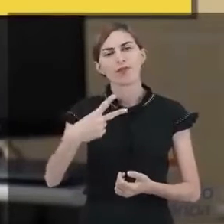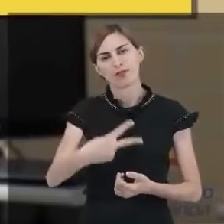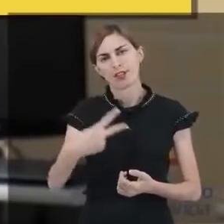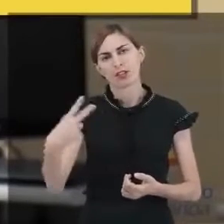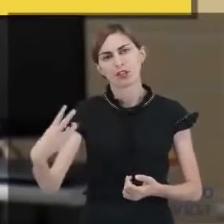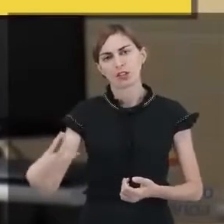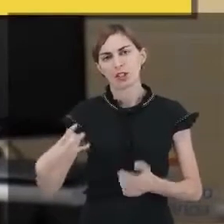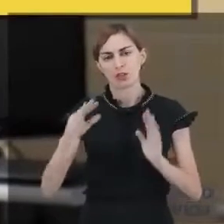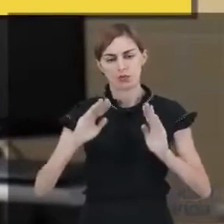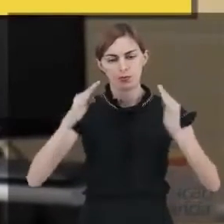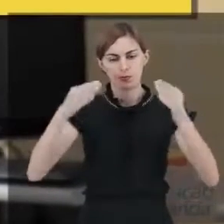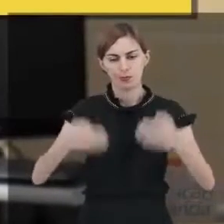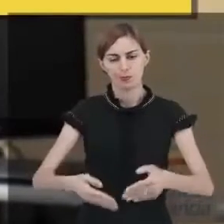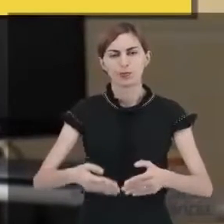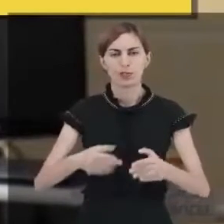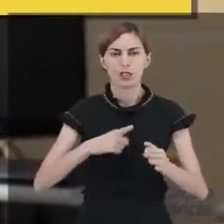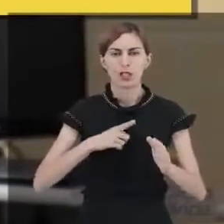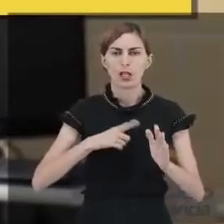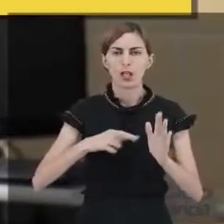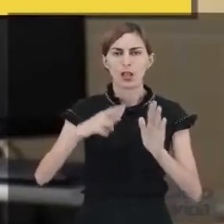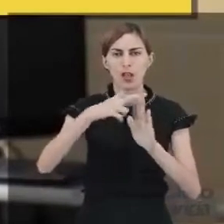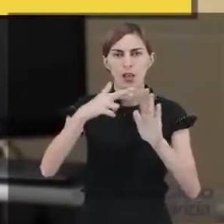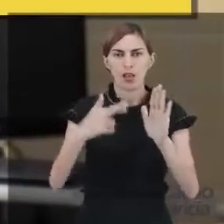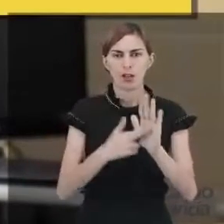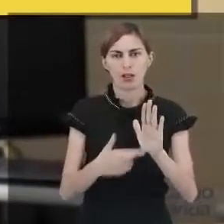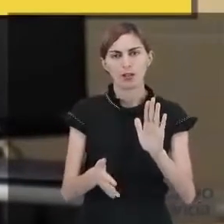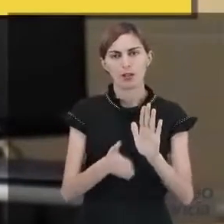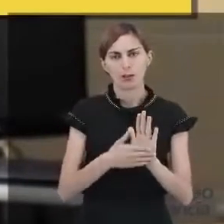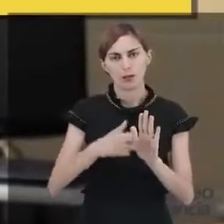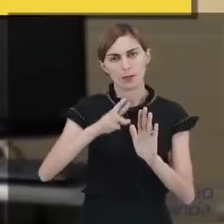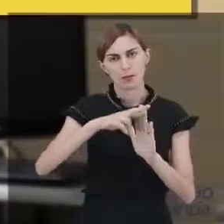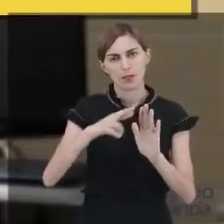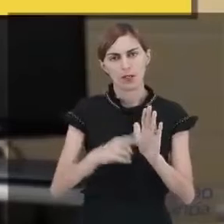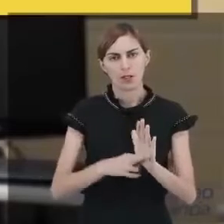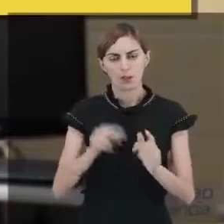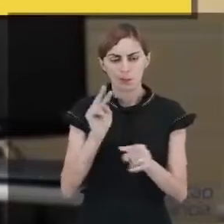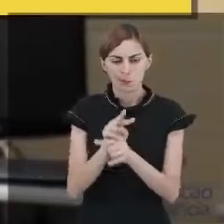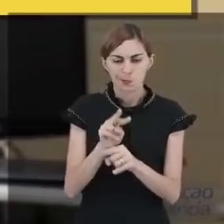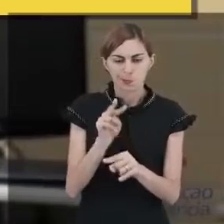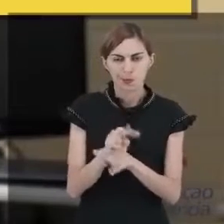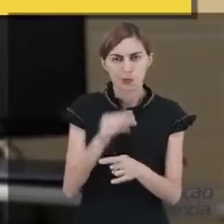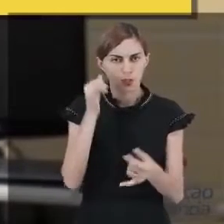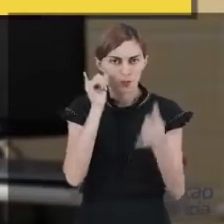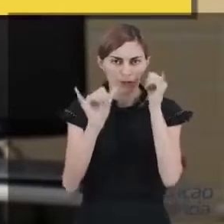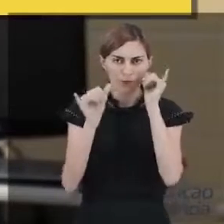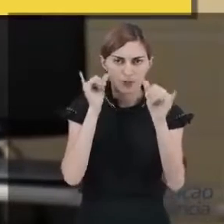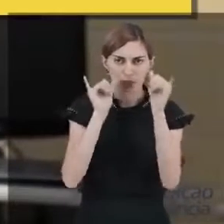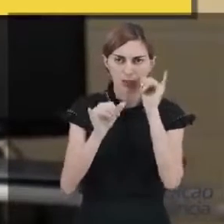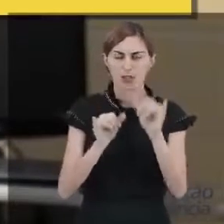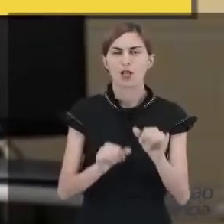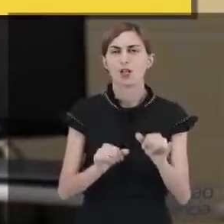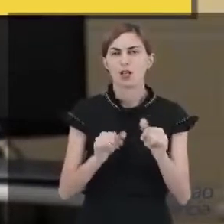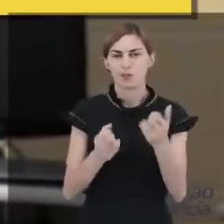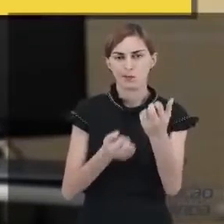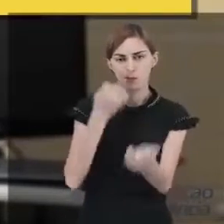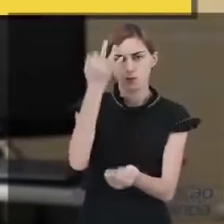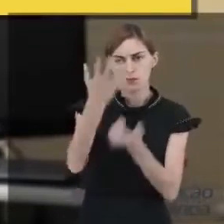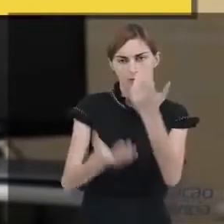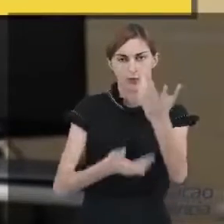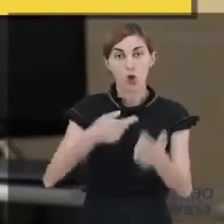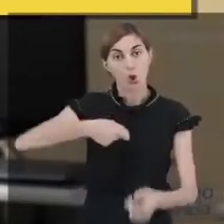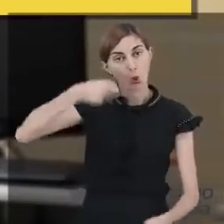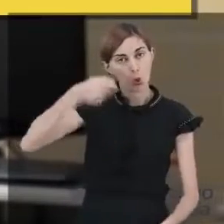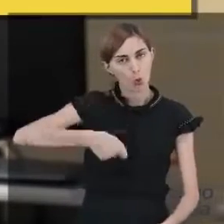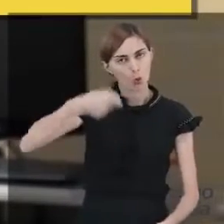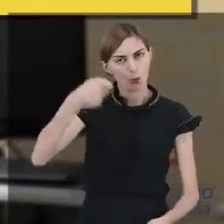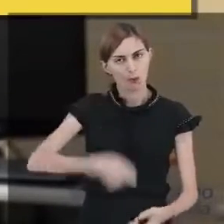o objetivo de estabelecer regras quanto à proteção e o combate de incêndios. Ela obriga o